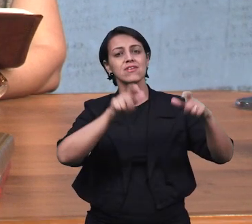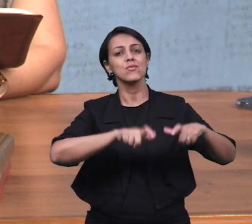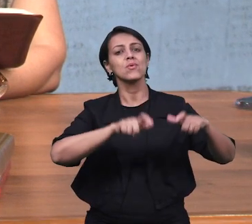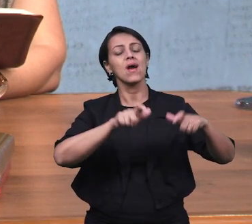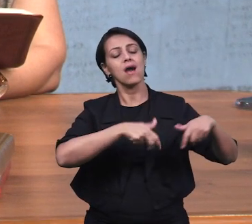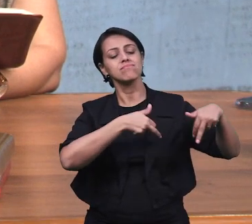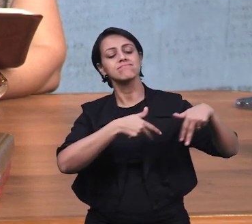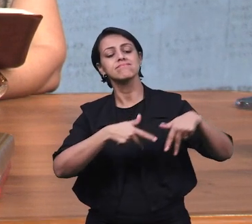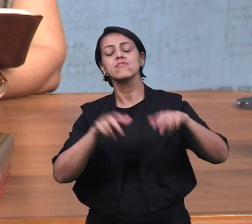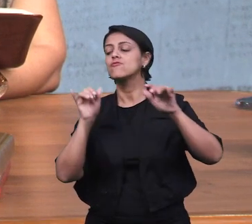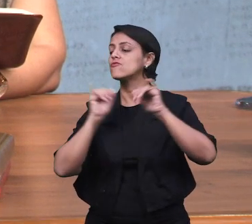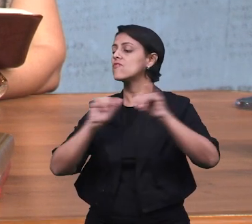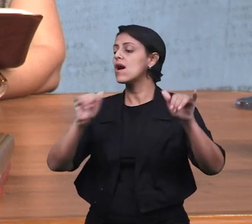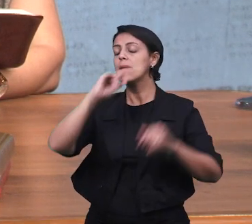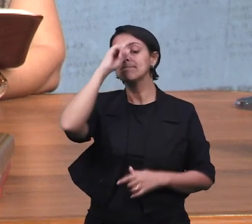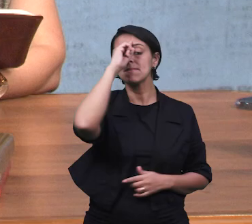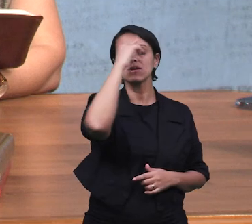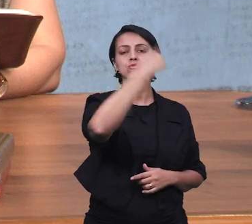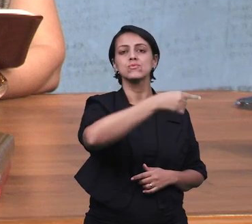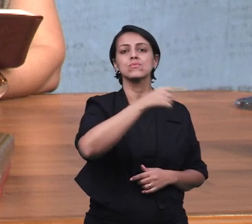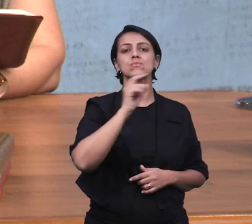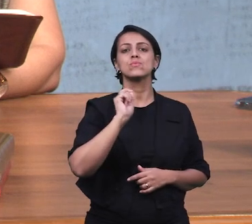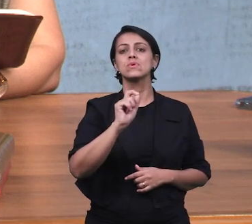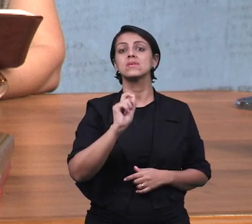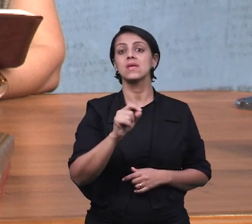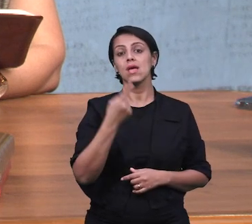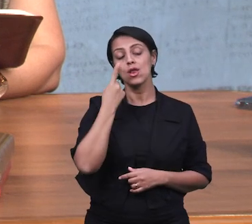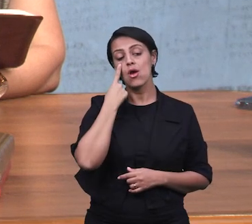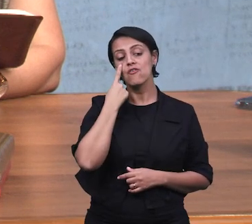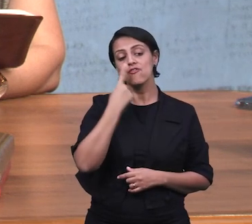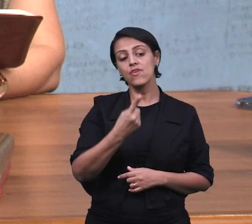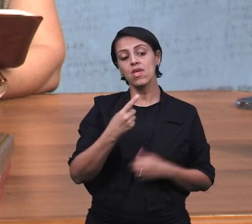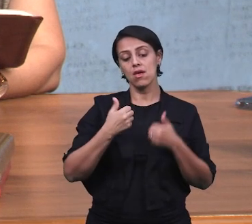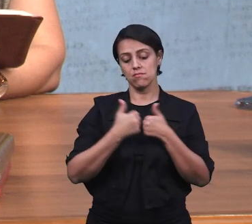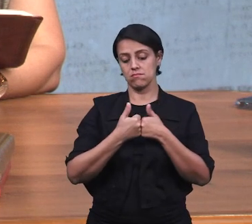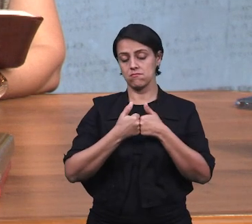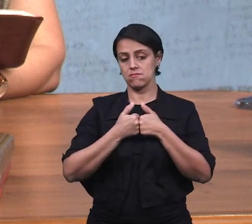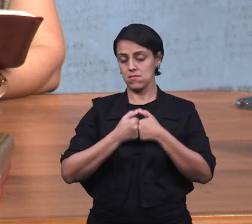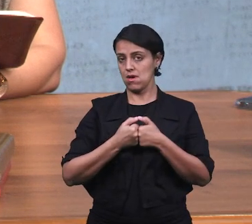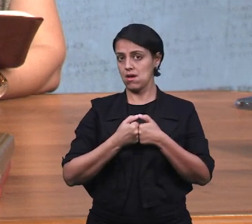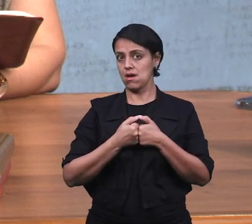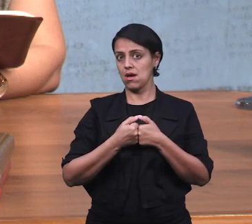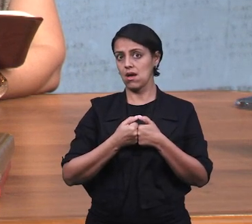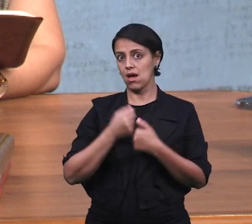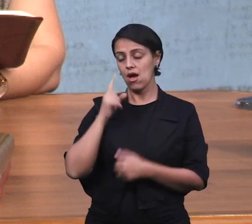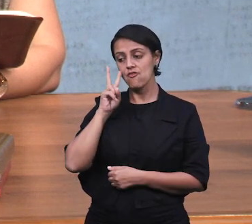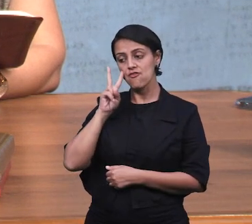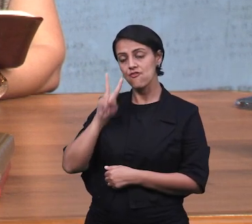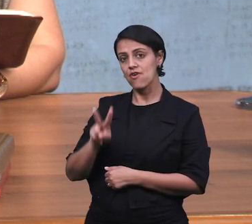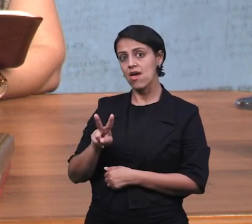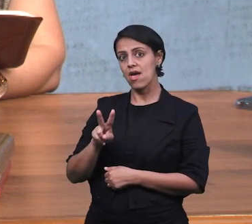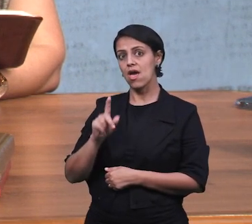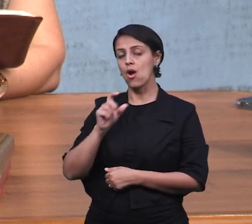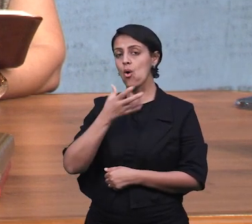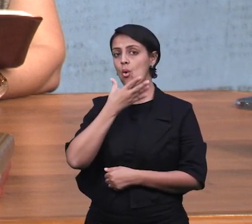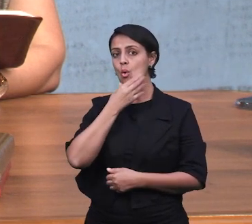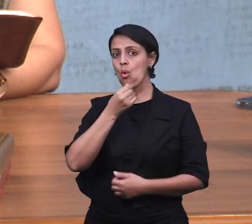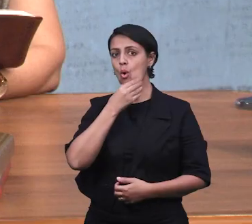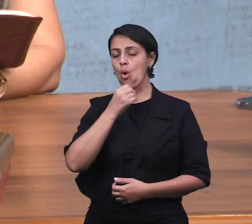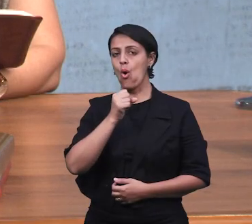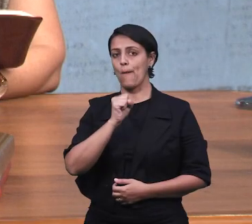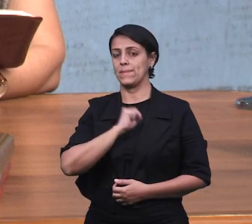dizendo: quando virdes a arca do concerto do Senhor vosso Deus, e que os